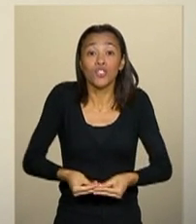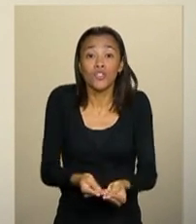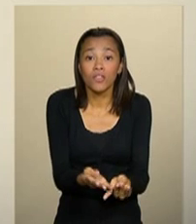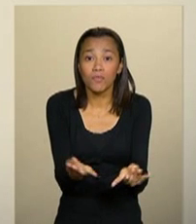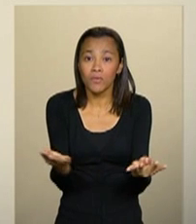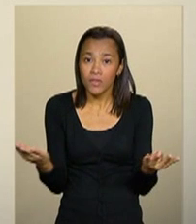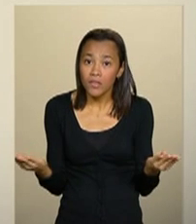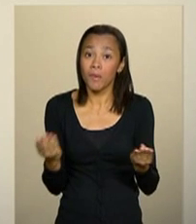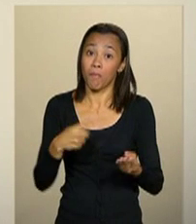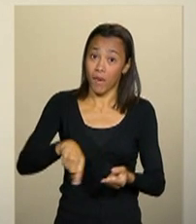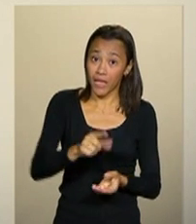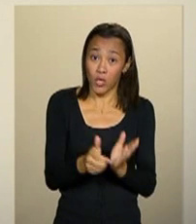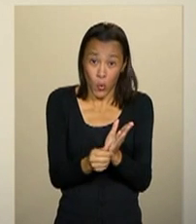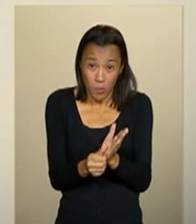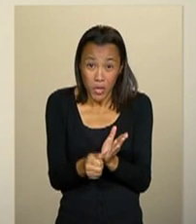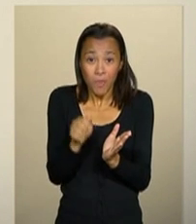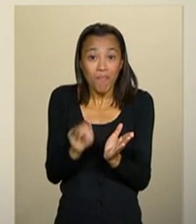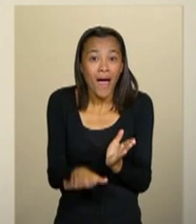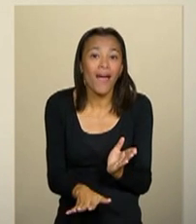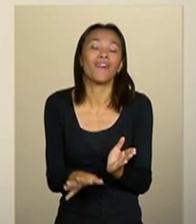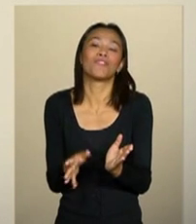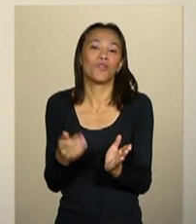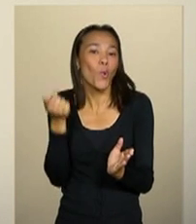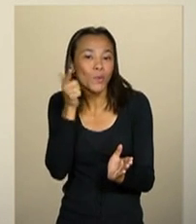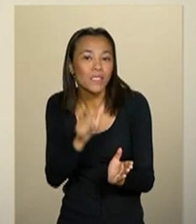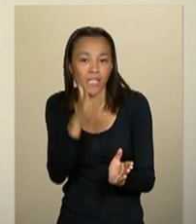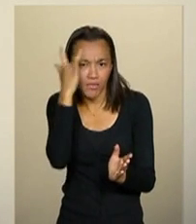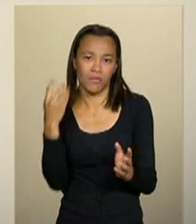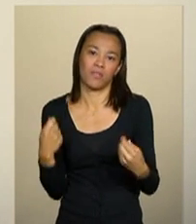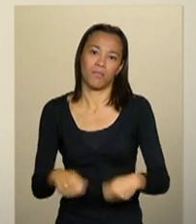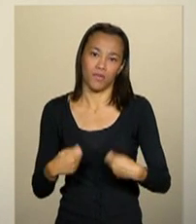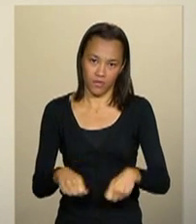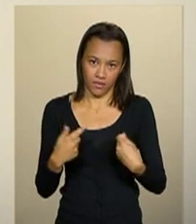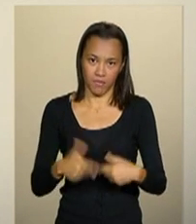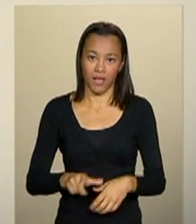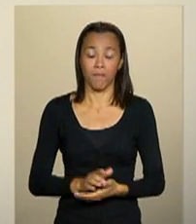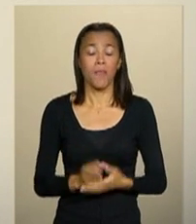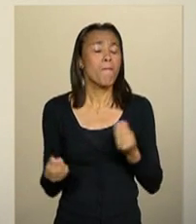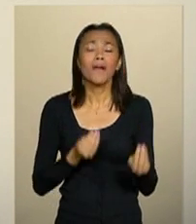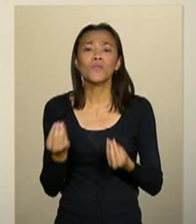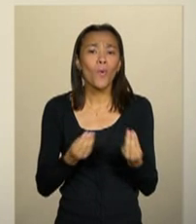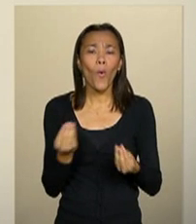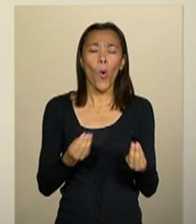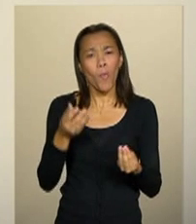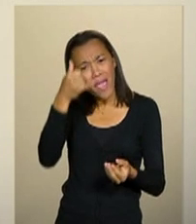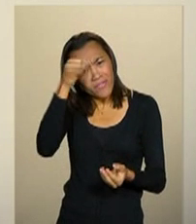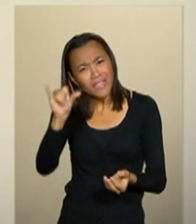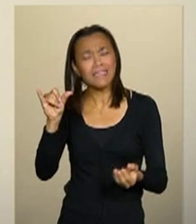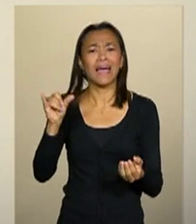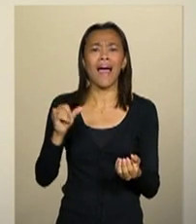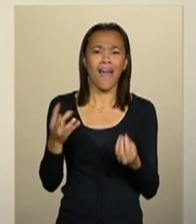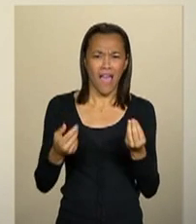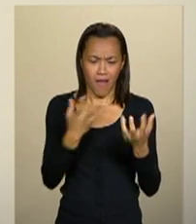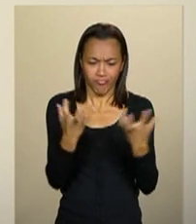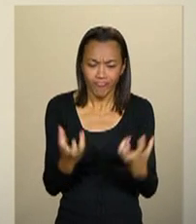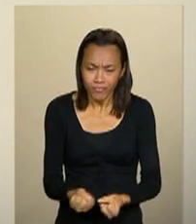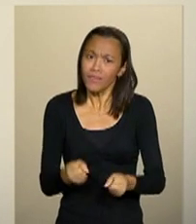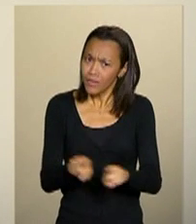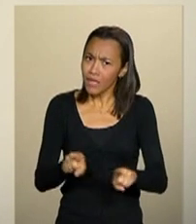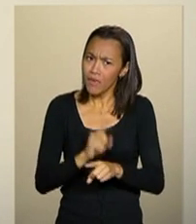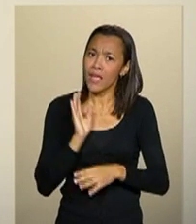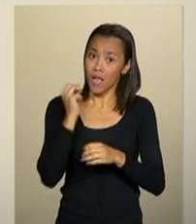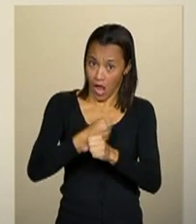distribuição para que o milho mais barato chega quem mais precisa apresenta mais a prevenção contra a seca também se faz com